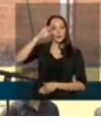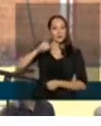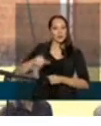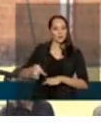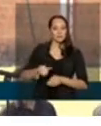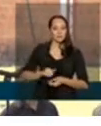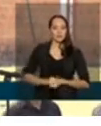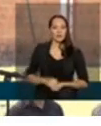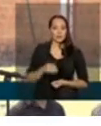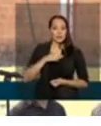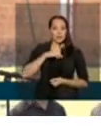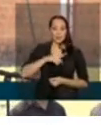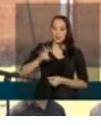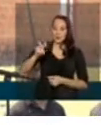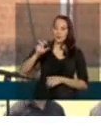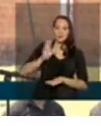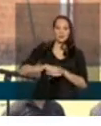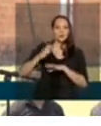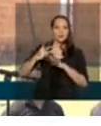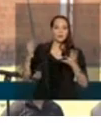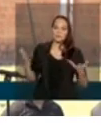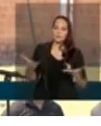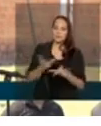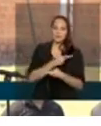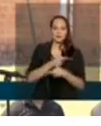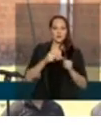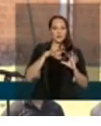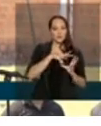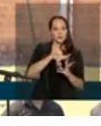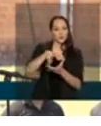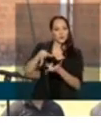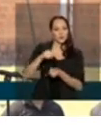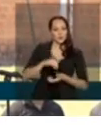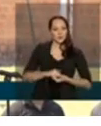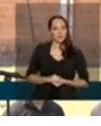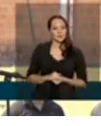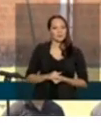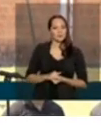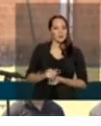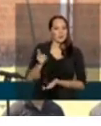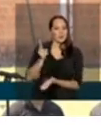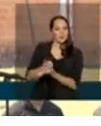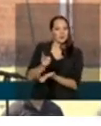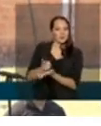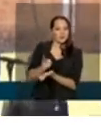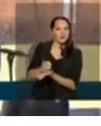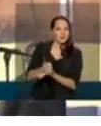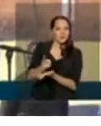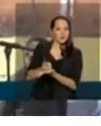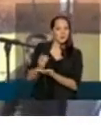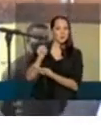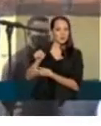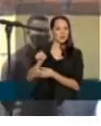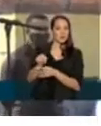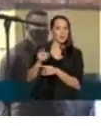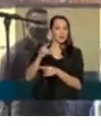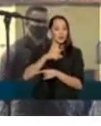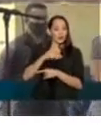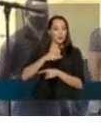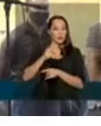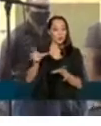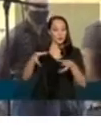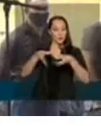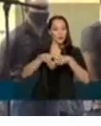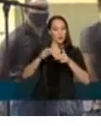está entre os 5 mais eficientes do mundo. Para manter esse padrão operacional, o Comando da